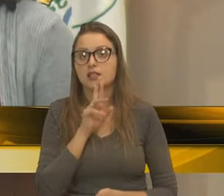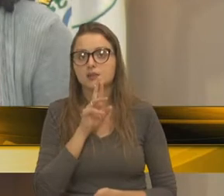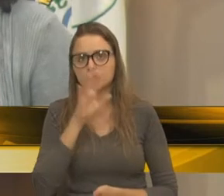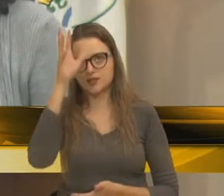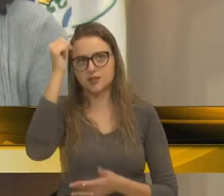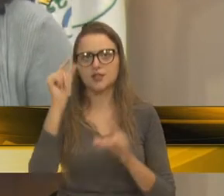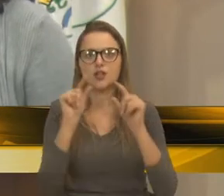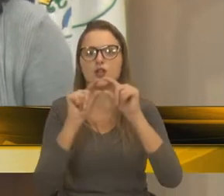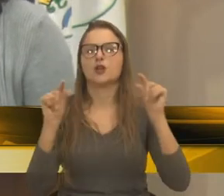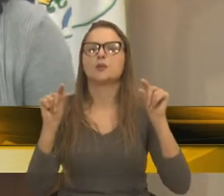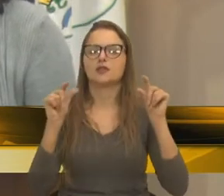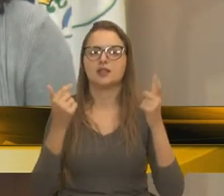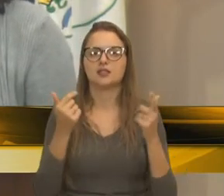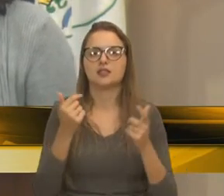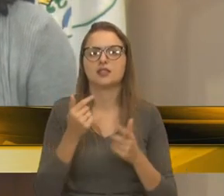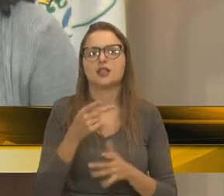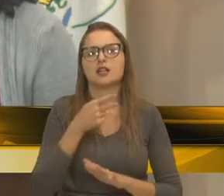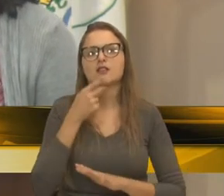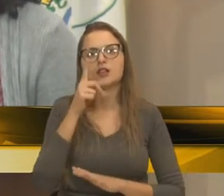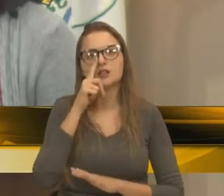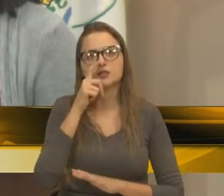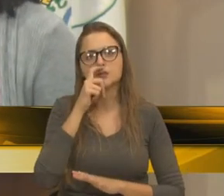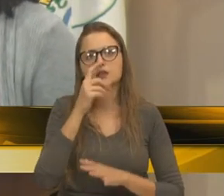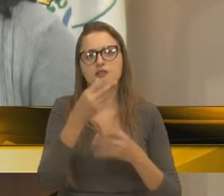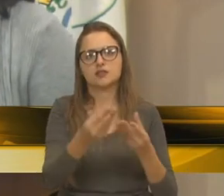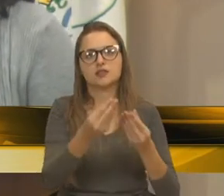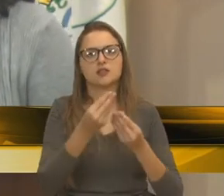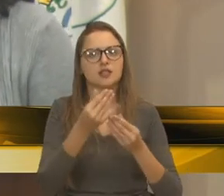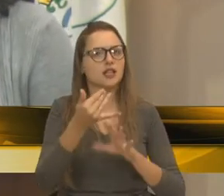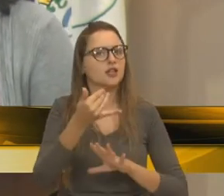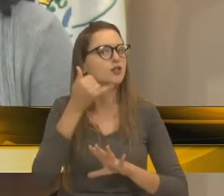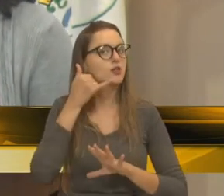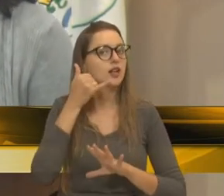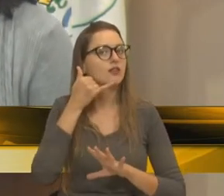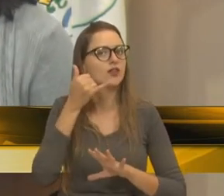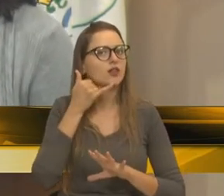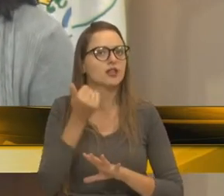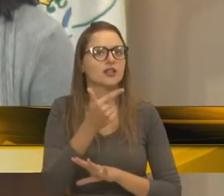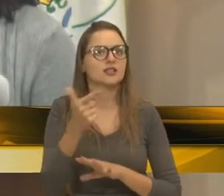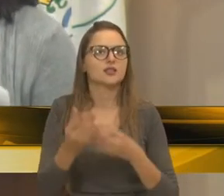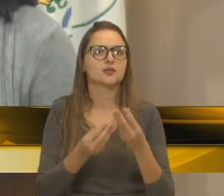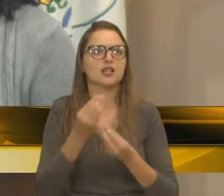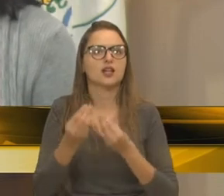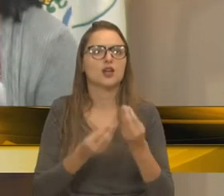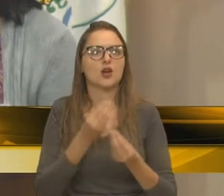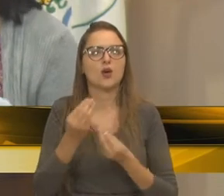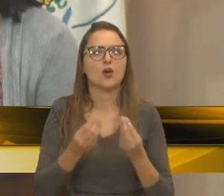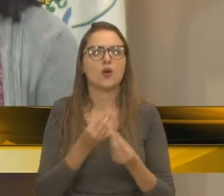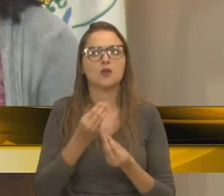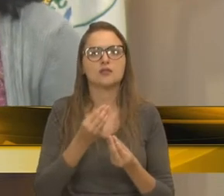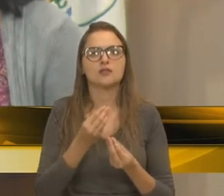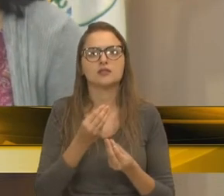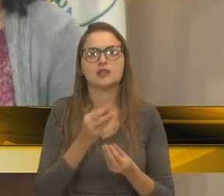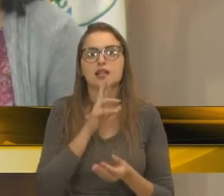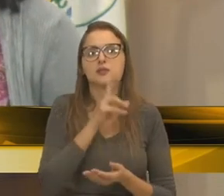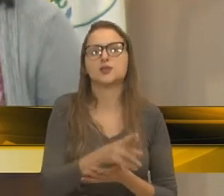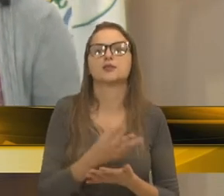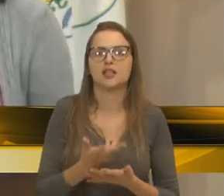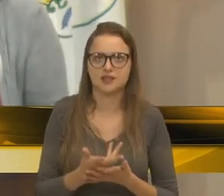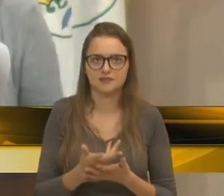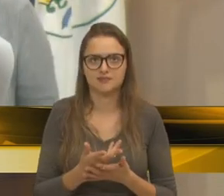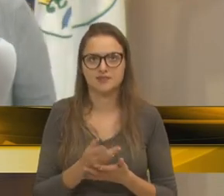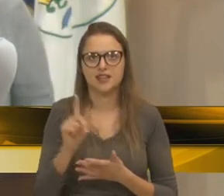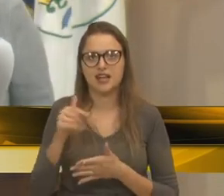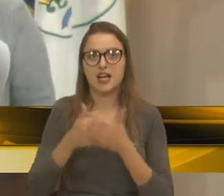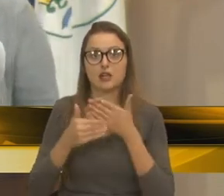uma frase, né? Os relatos dos pais foram recebidos por telefone, e por isso não é possível disponibilizar cópia ou registro, né? Isso aí é